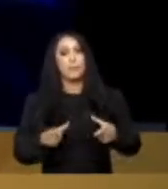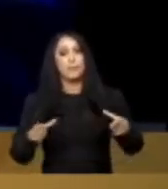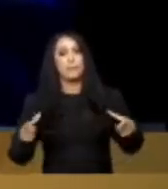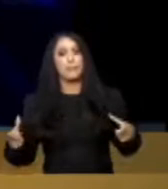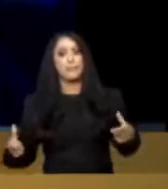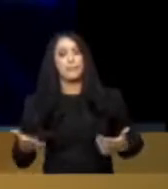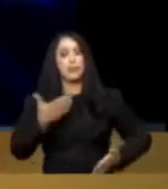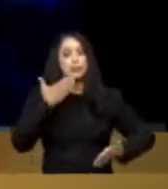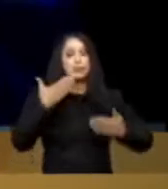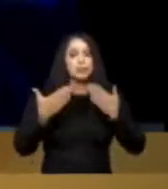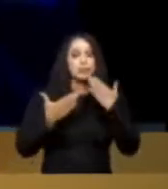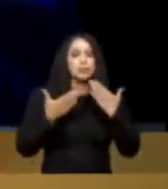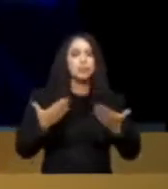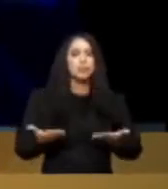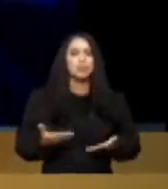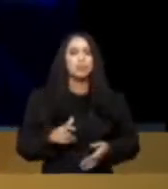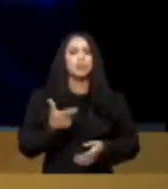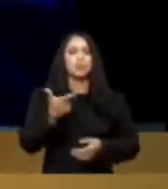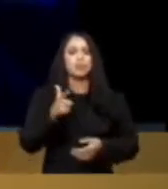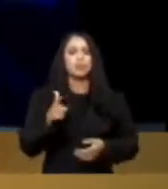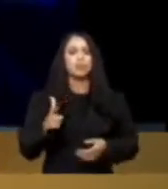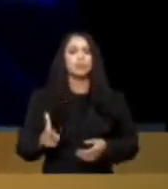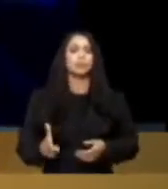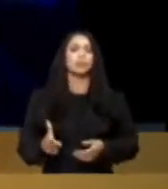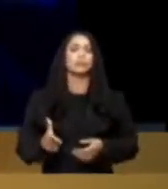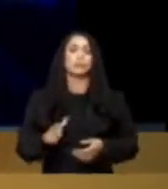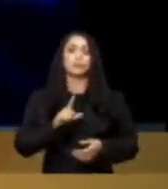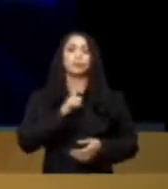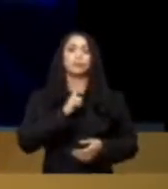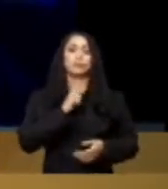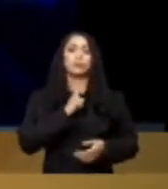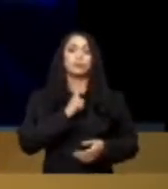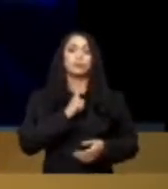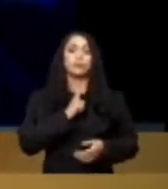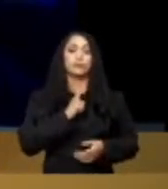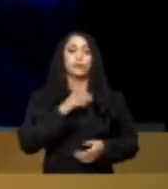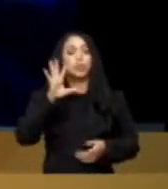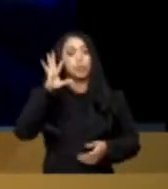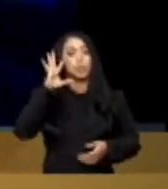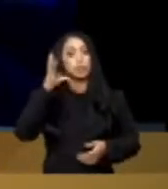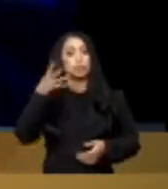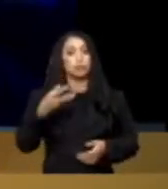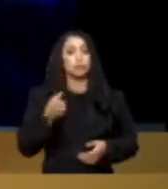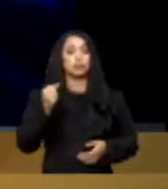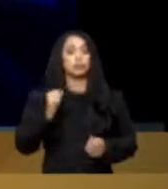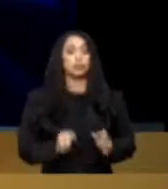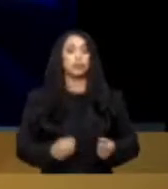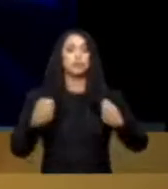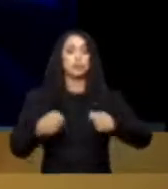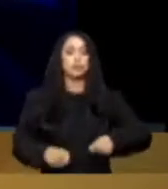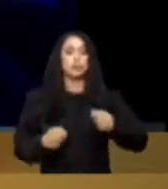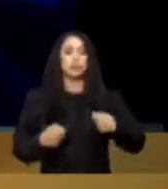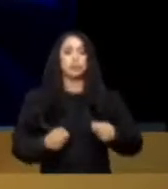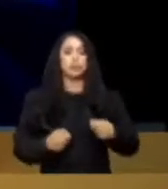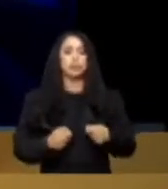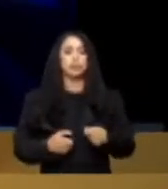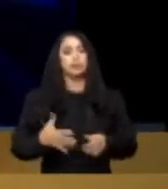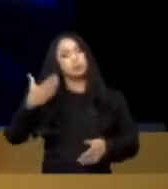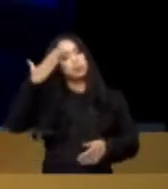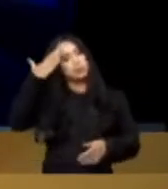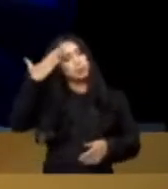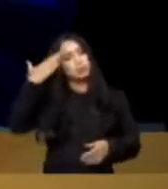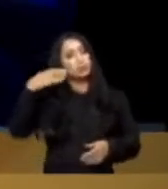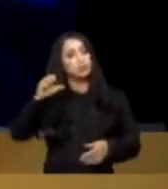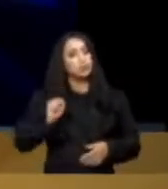de demandas e do risco de escolha seletiva do foro de ajuizamento dos feitos, é necessário reconhecer que